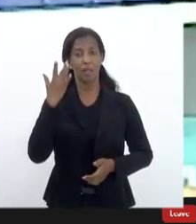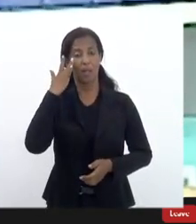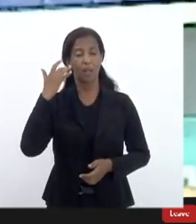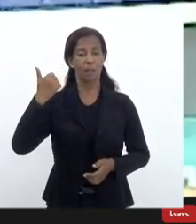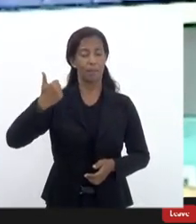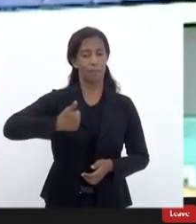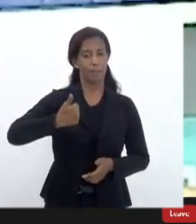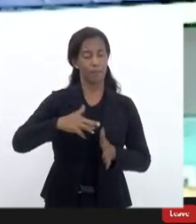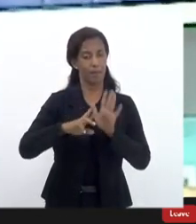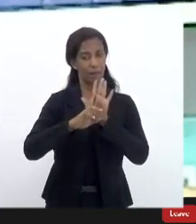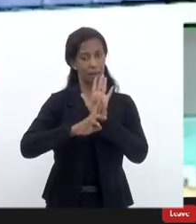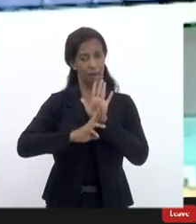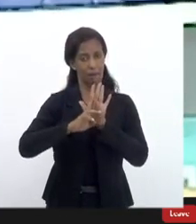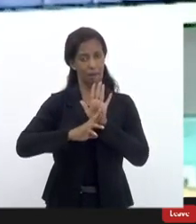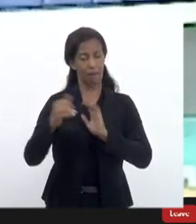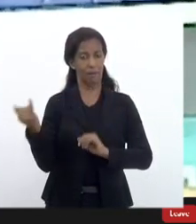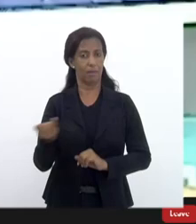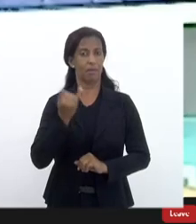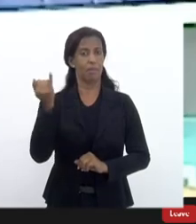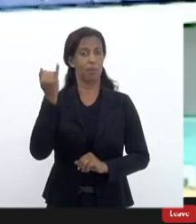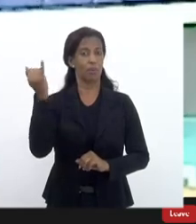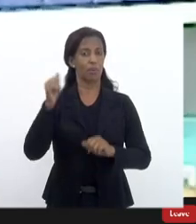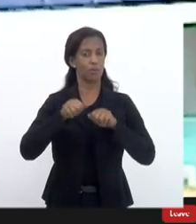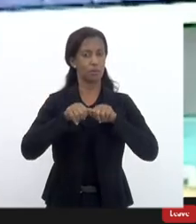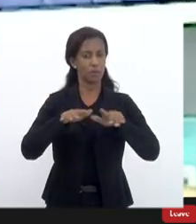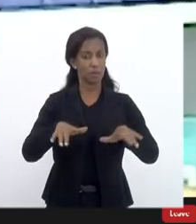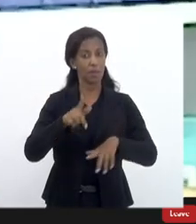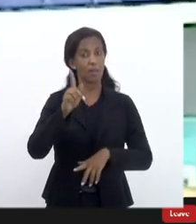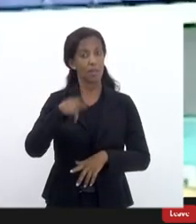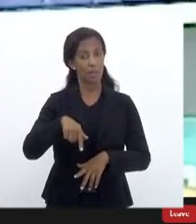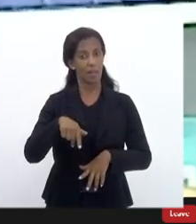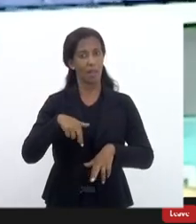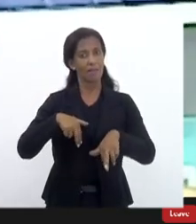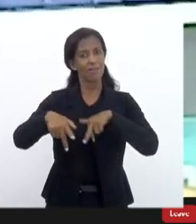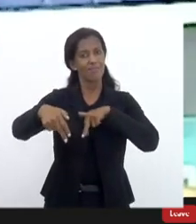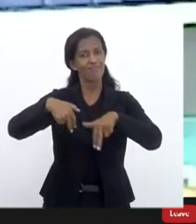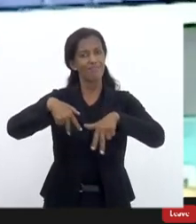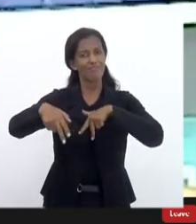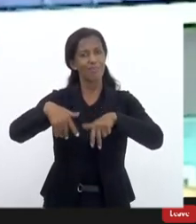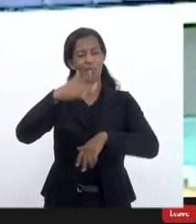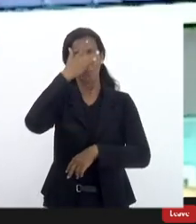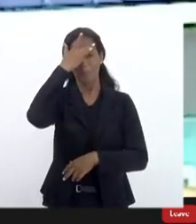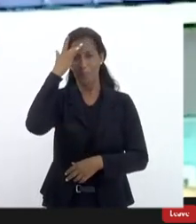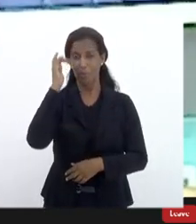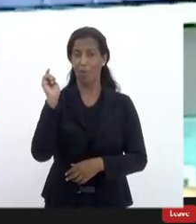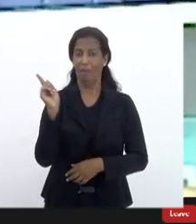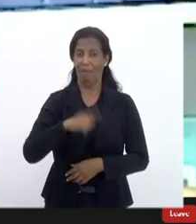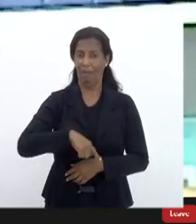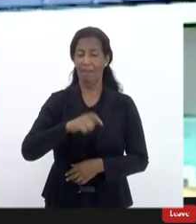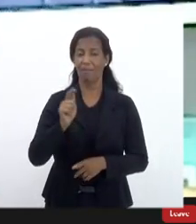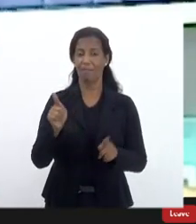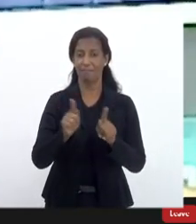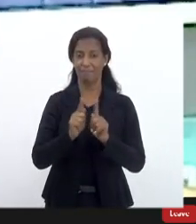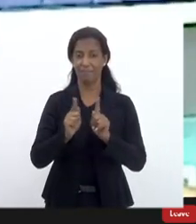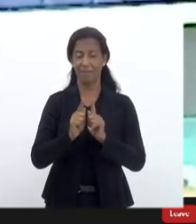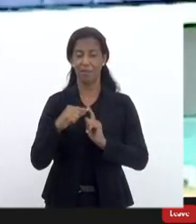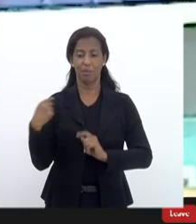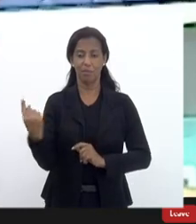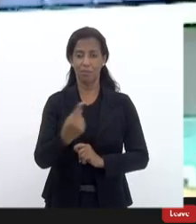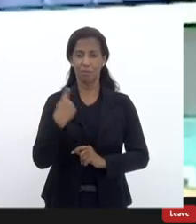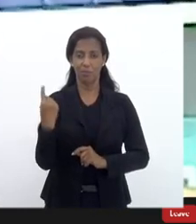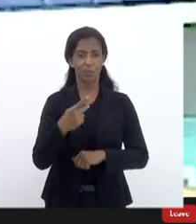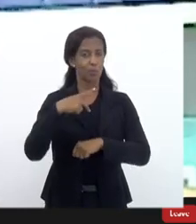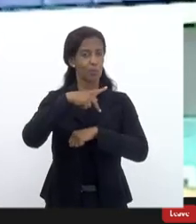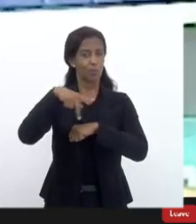primeira regra máxima da pandemia, que é a circulação de pessoas, que ainda é no nosso